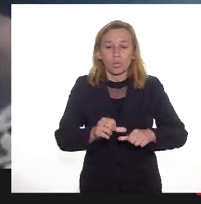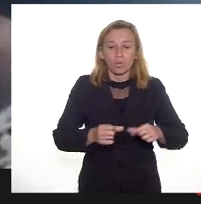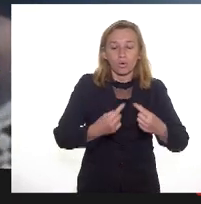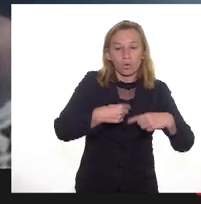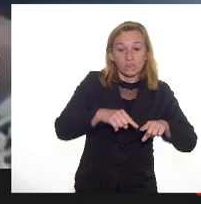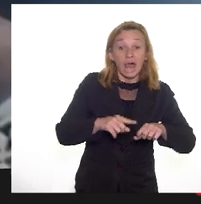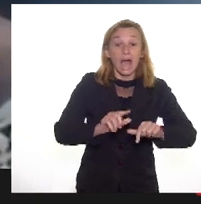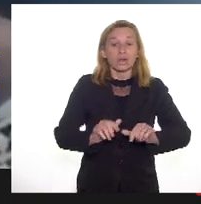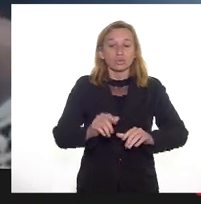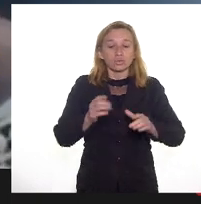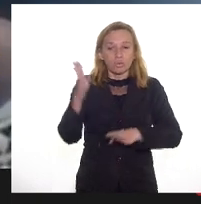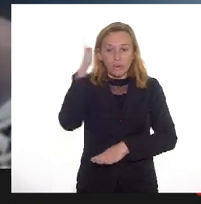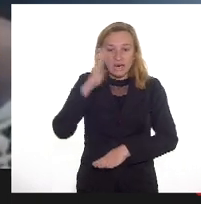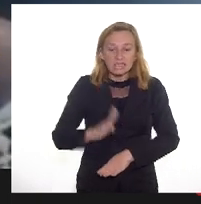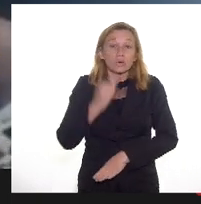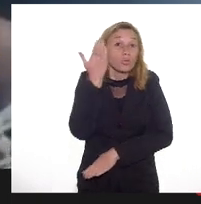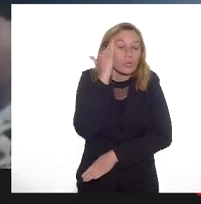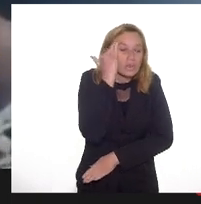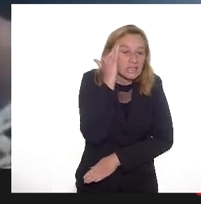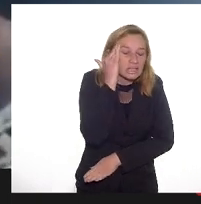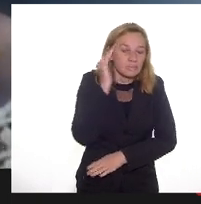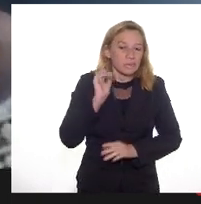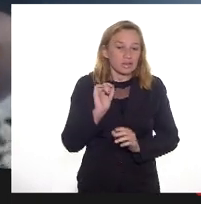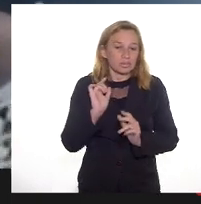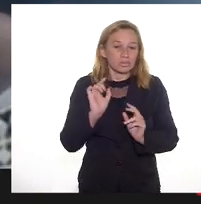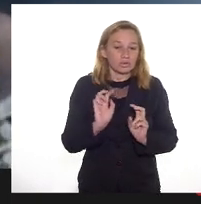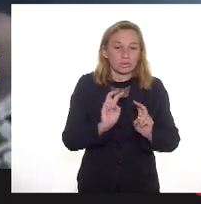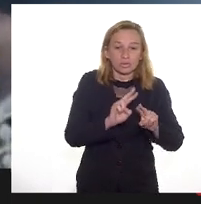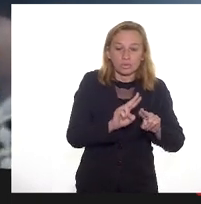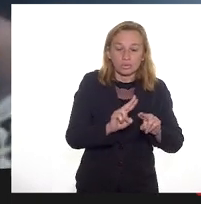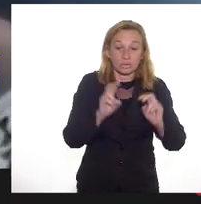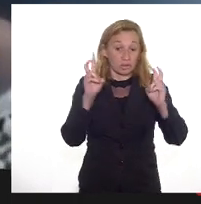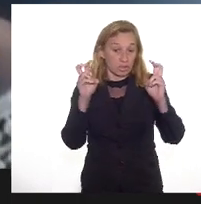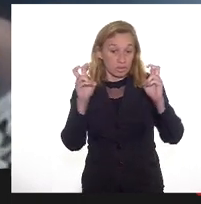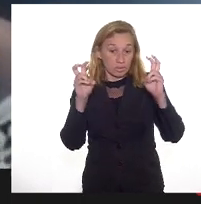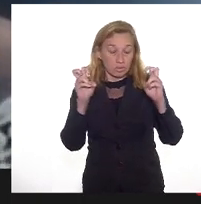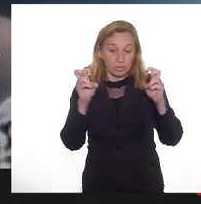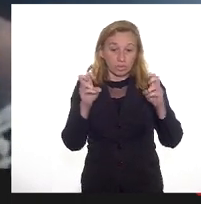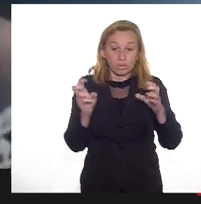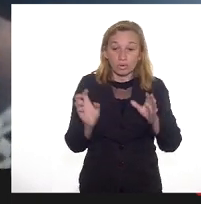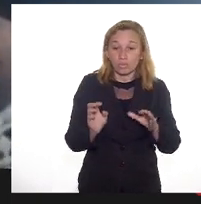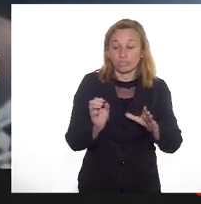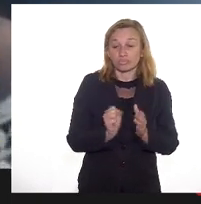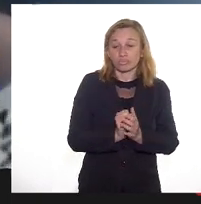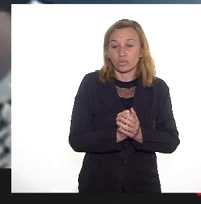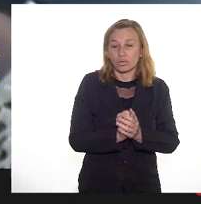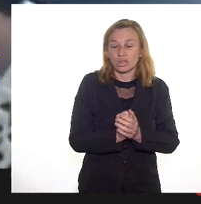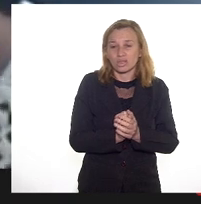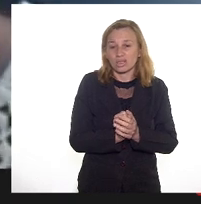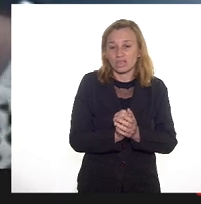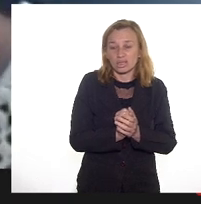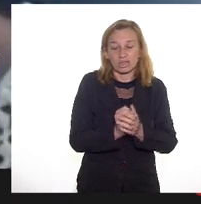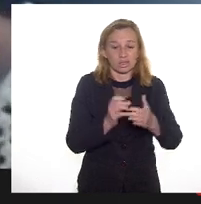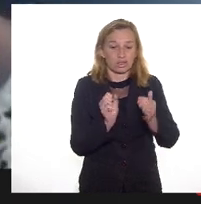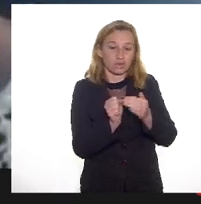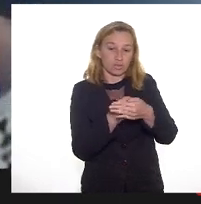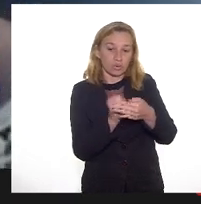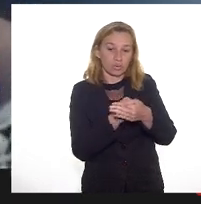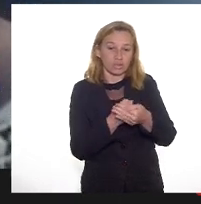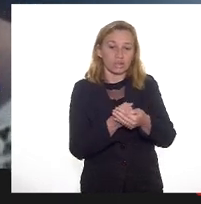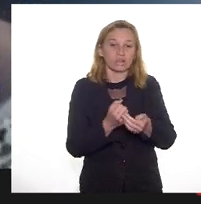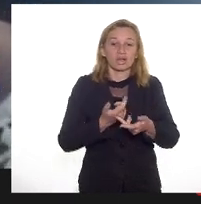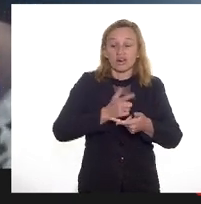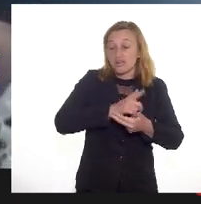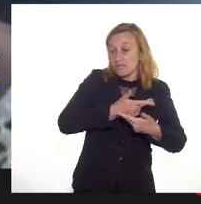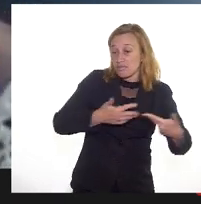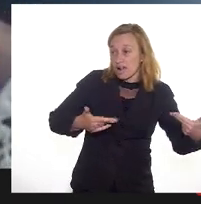no Brasil, o entendimento dos casos é que são casos isolados. Eu costumo dizer que a gente está diante de